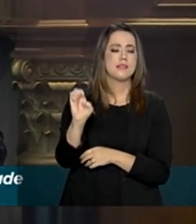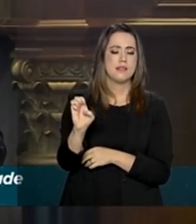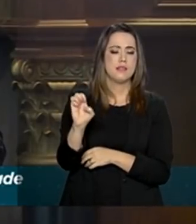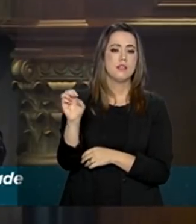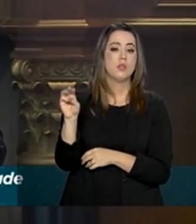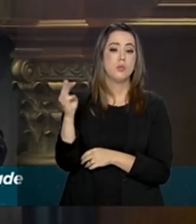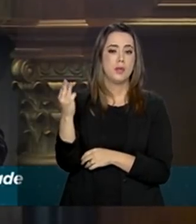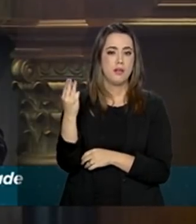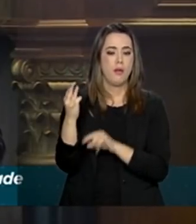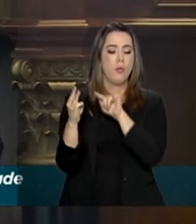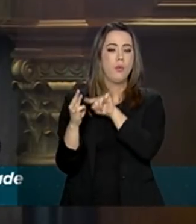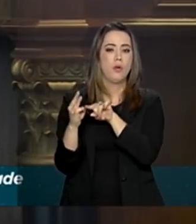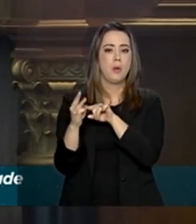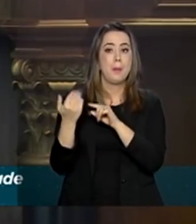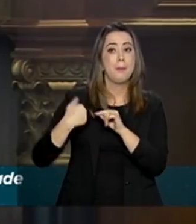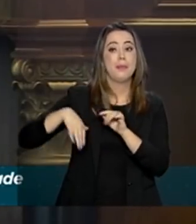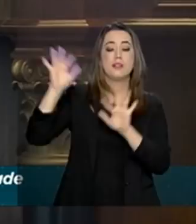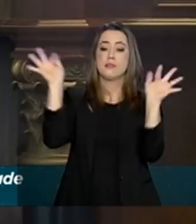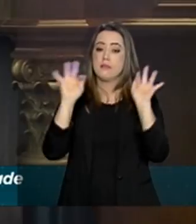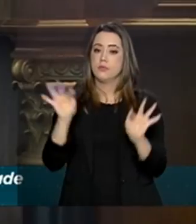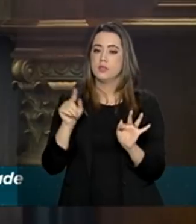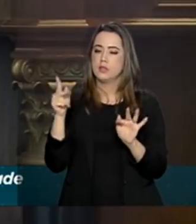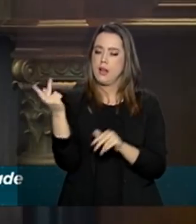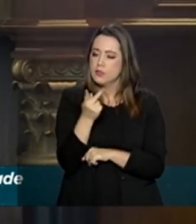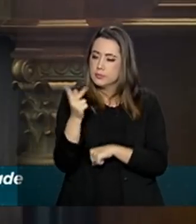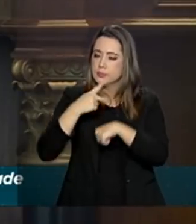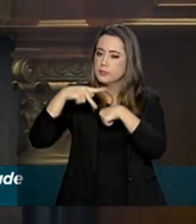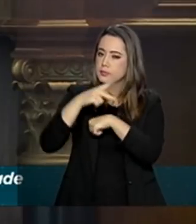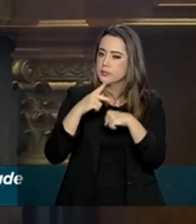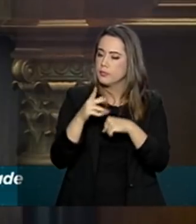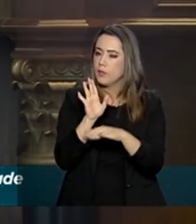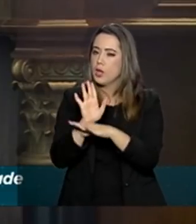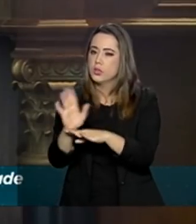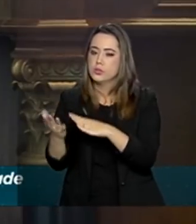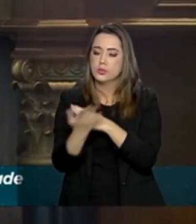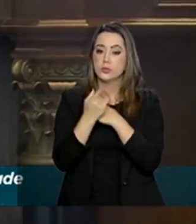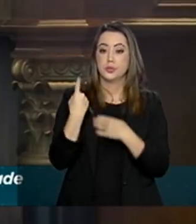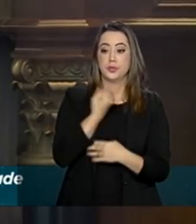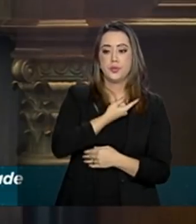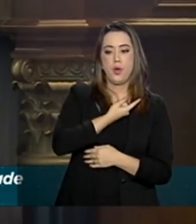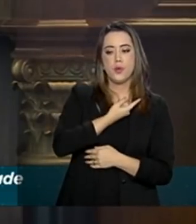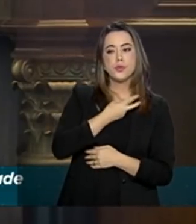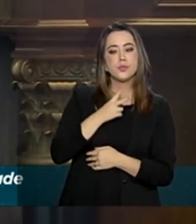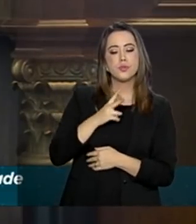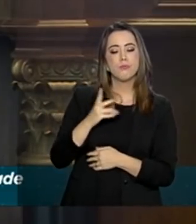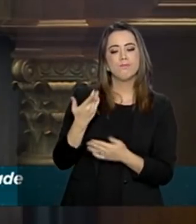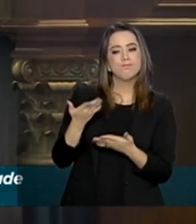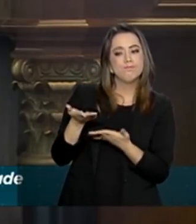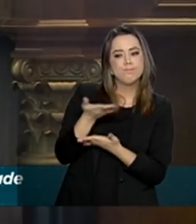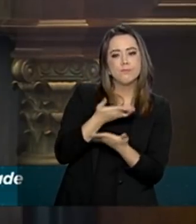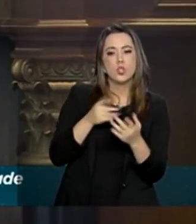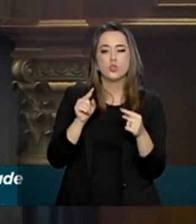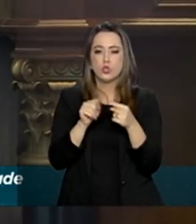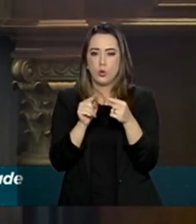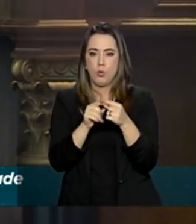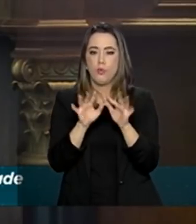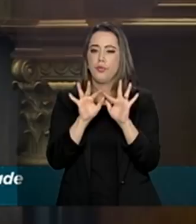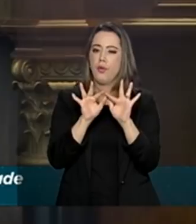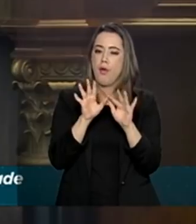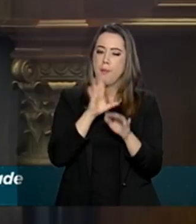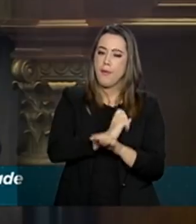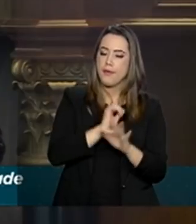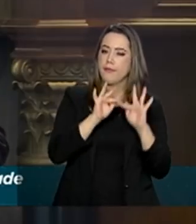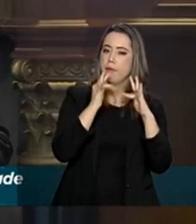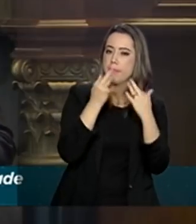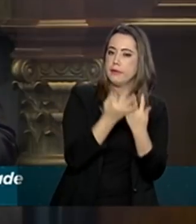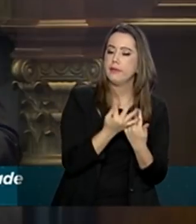dois países. Colaborar que aqueles nossos valores familiares de respeito ao próximo,